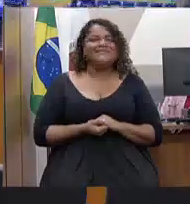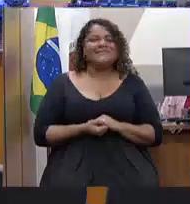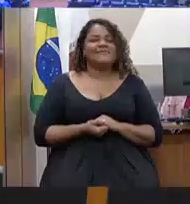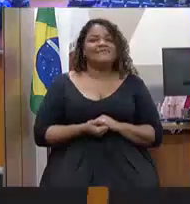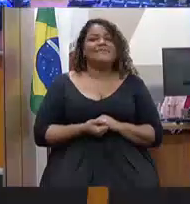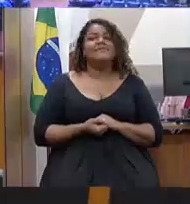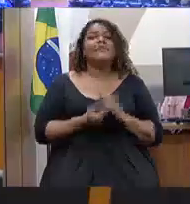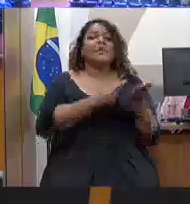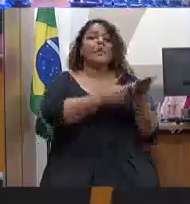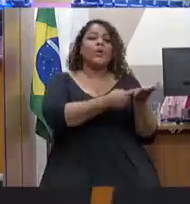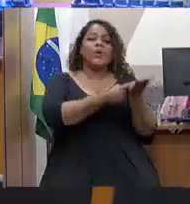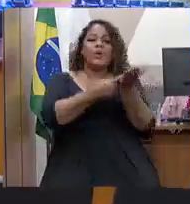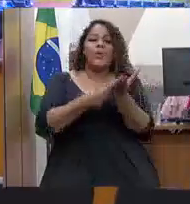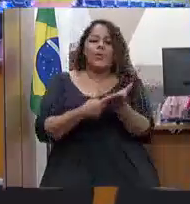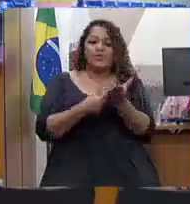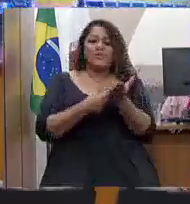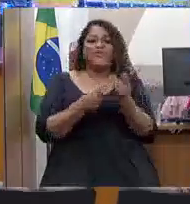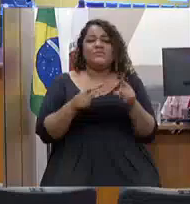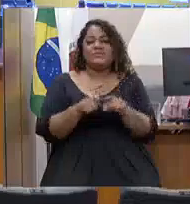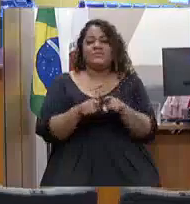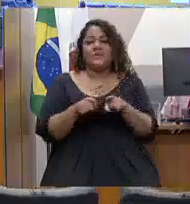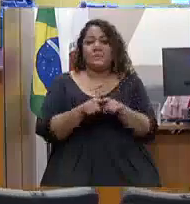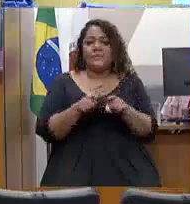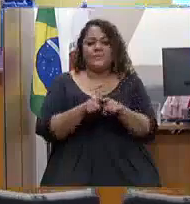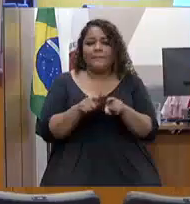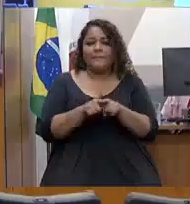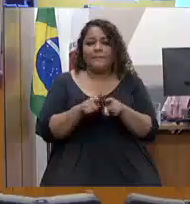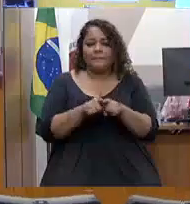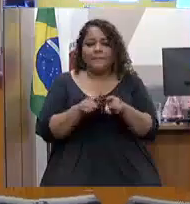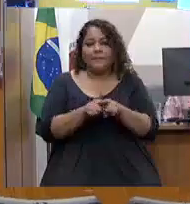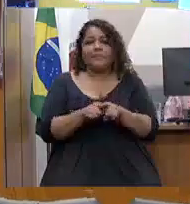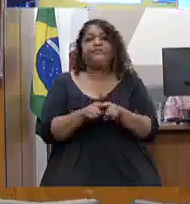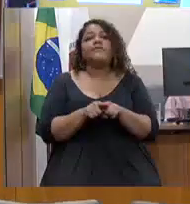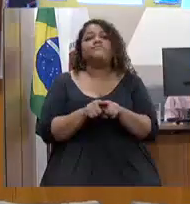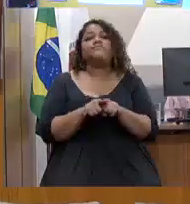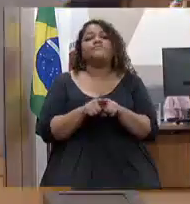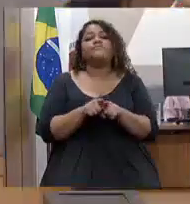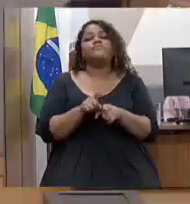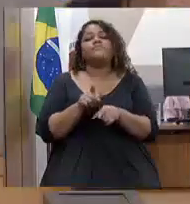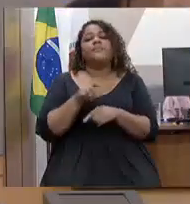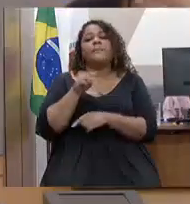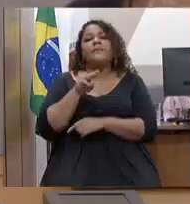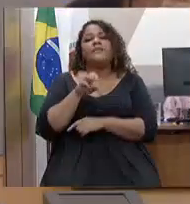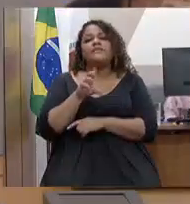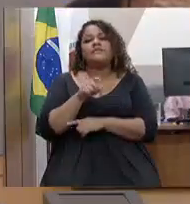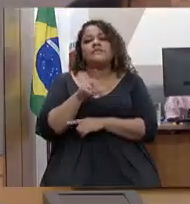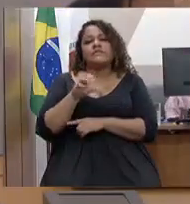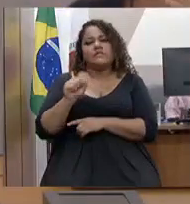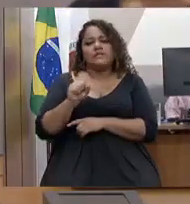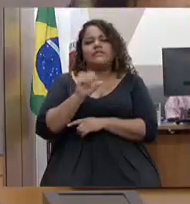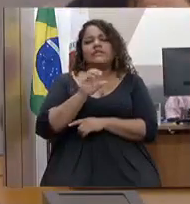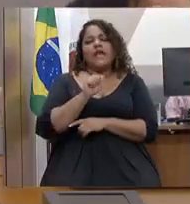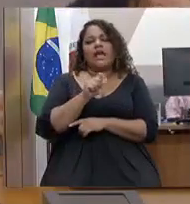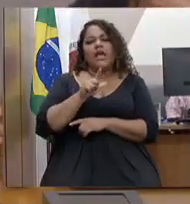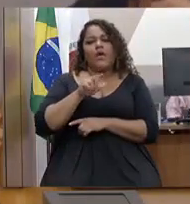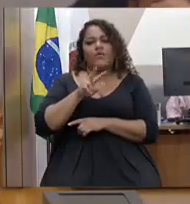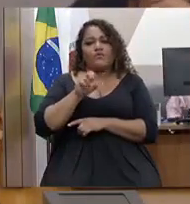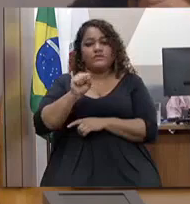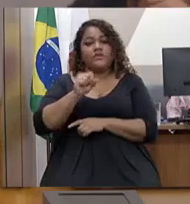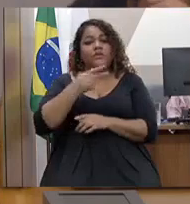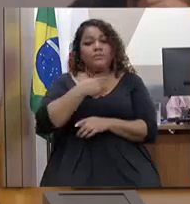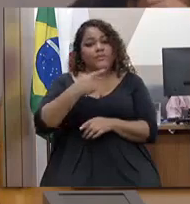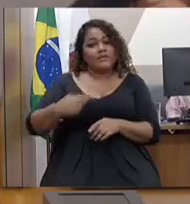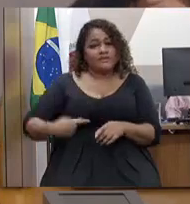convidamos também para nossa mesa senhor vandeir Messias Alves presidente da Força Sindical Estadual de Minas